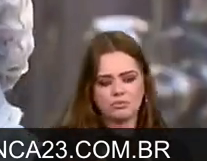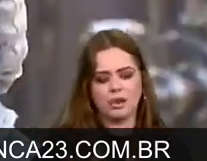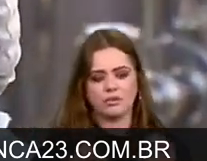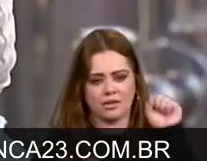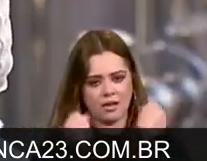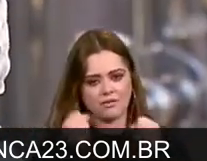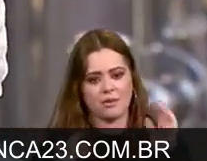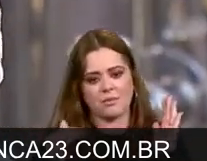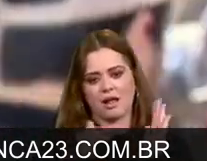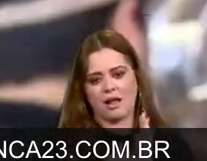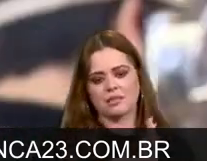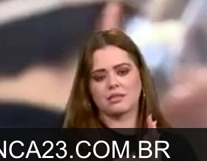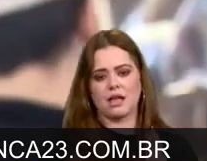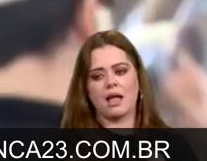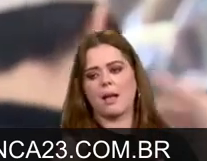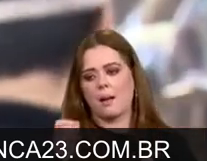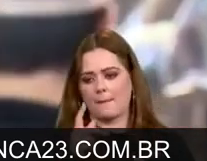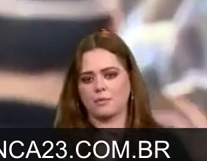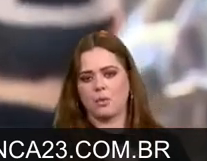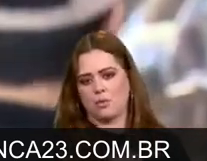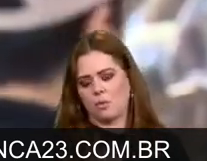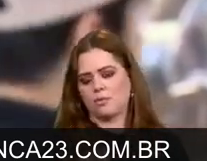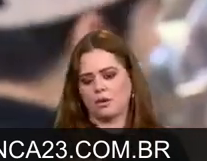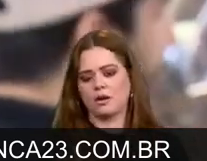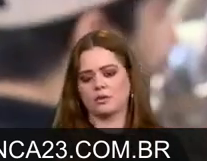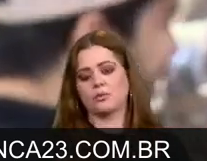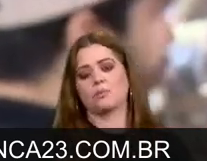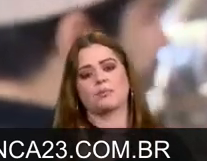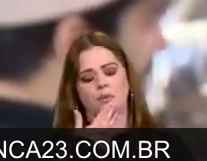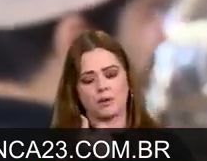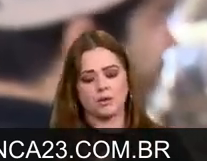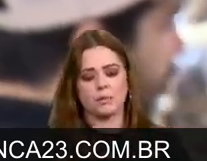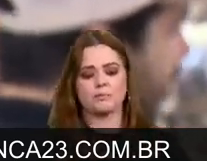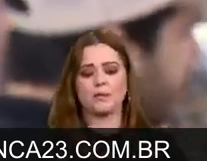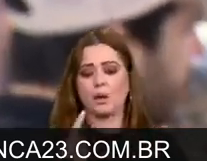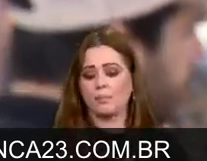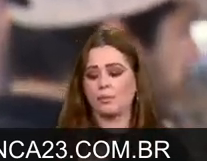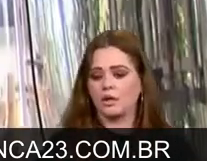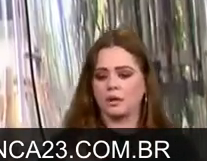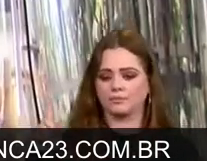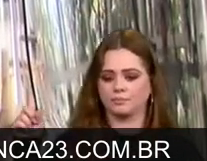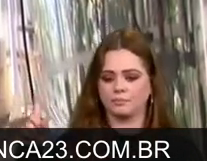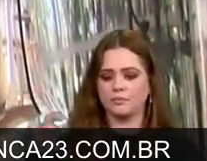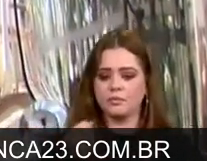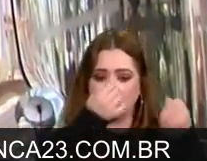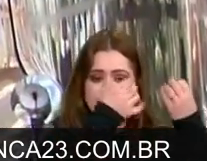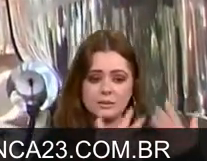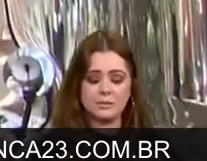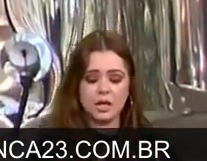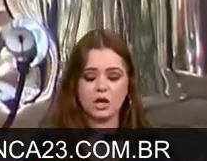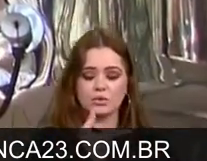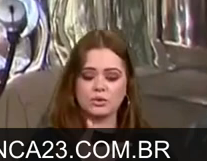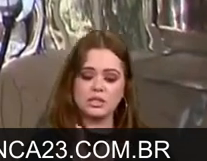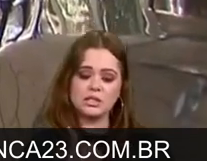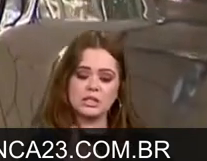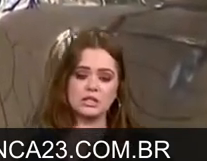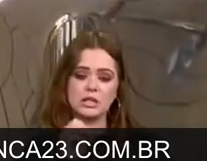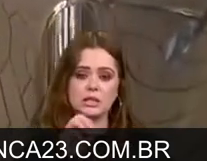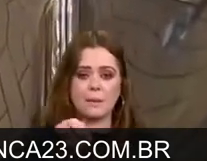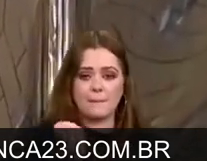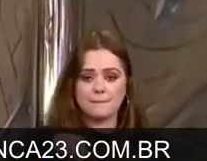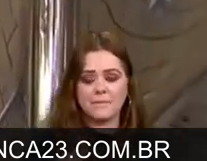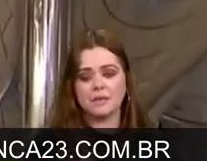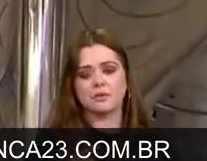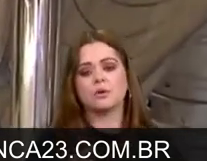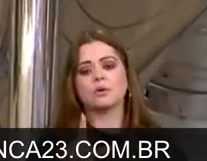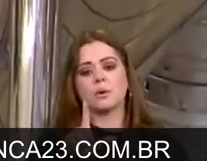melhor a qualidade do produto. É o que explica o Pedro Capozzi. A empresa dele produz 260 mil litros de cervejas